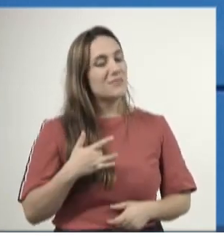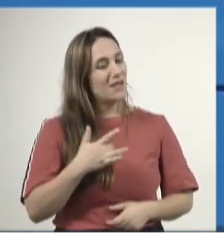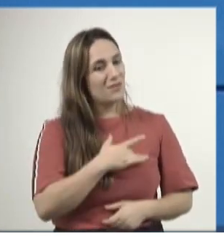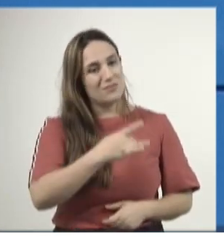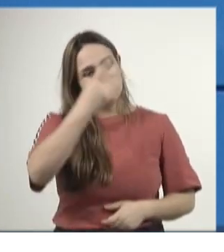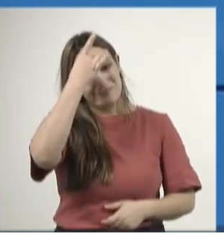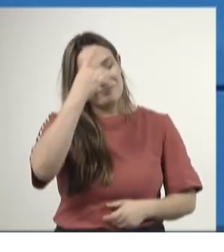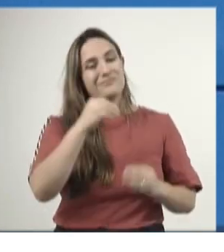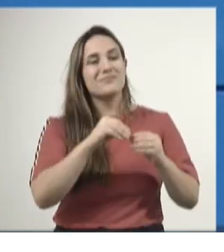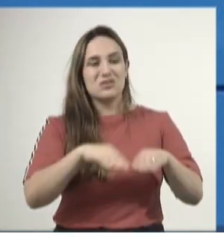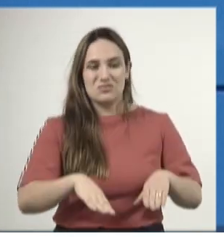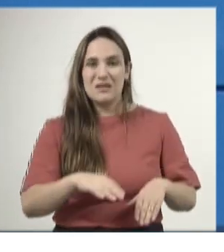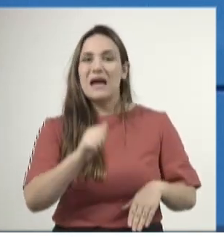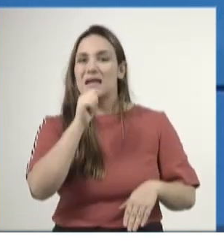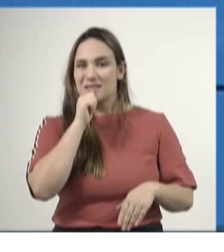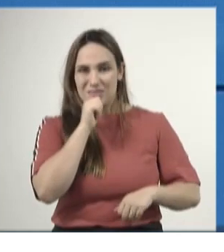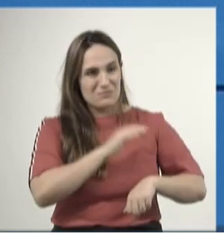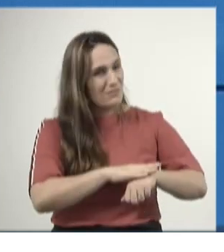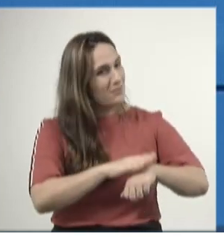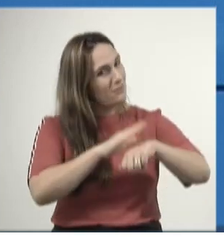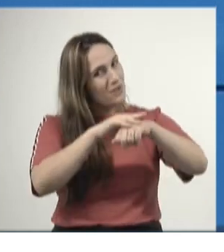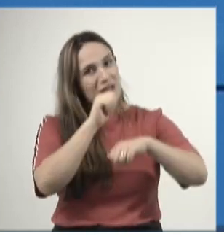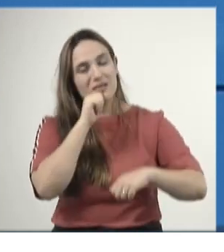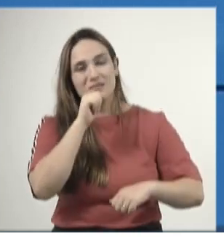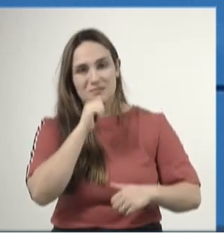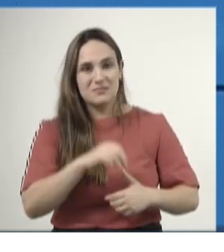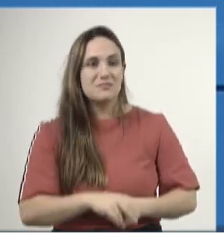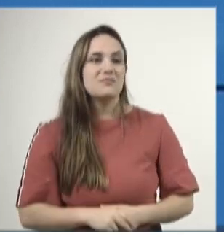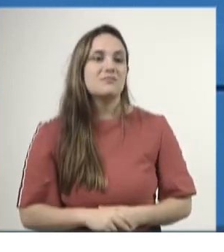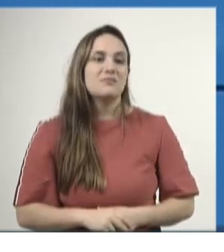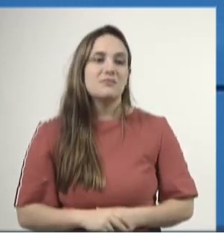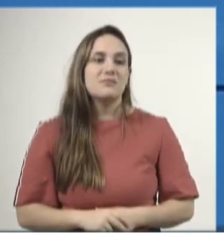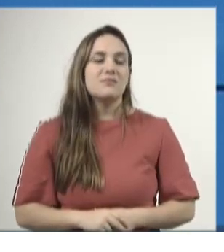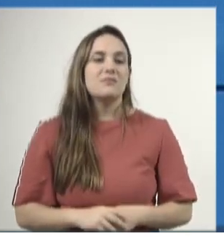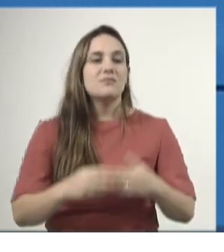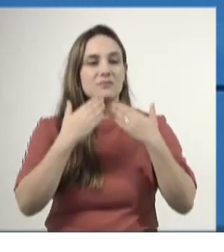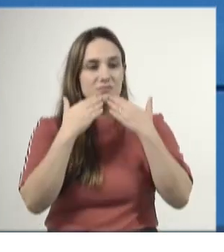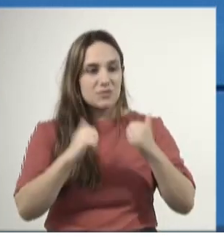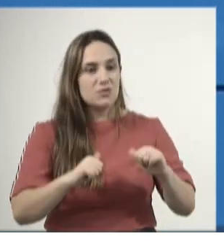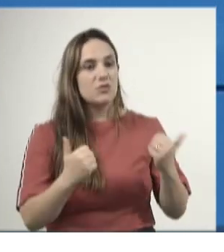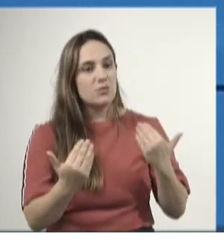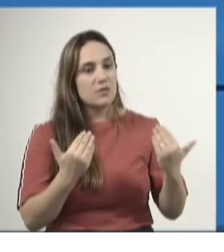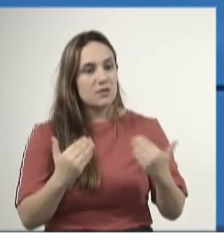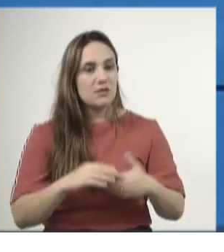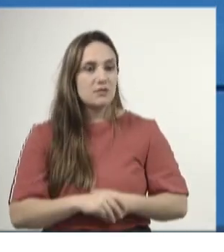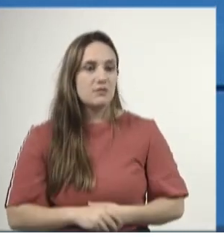mental ainda mais fragilizada e mais fragmentada do que fora.